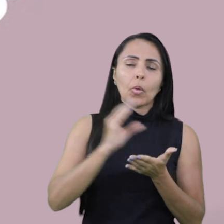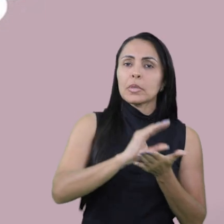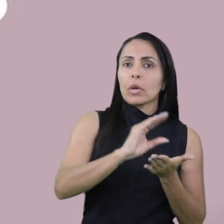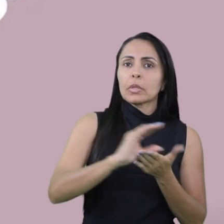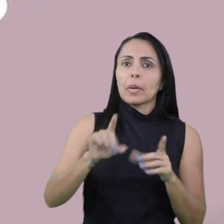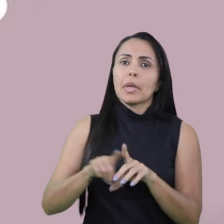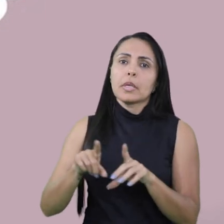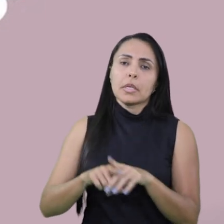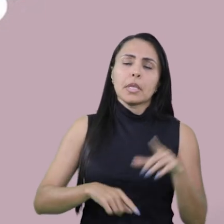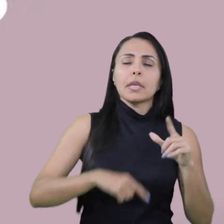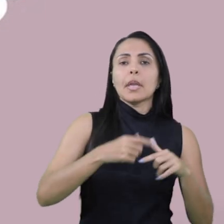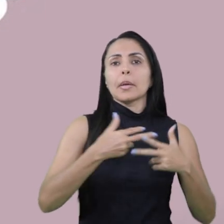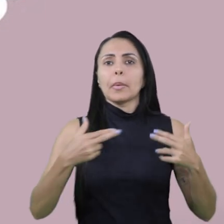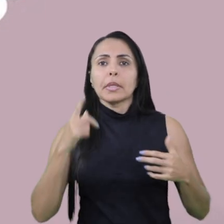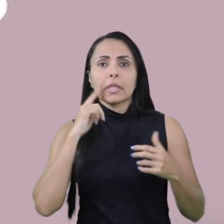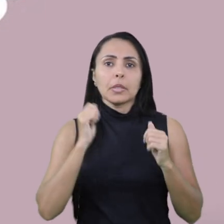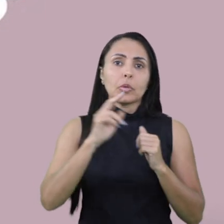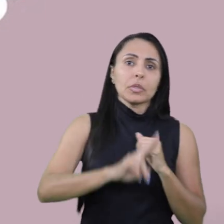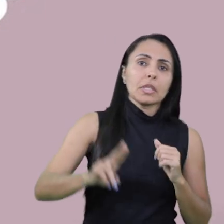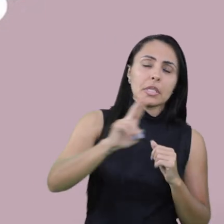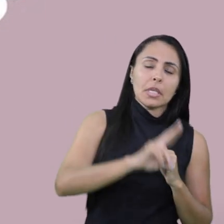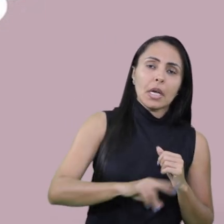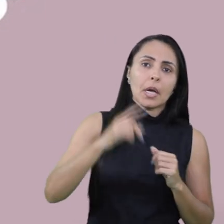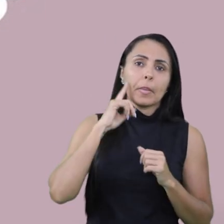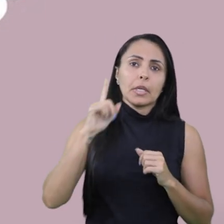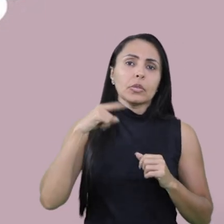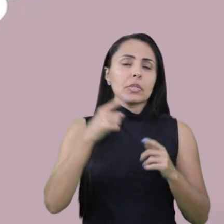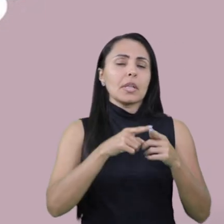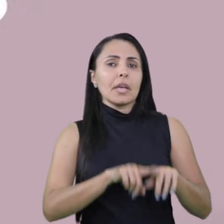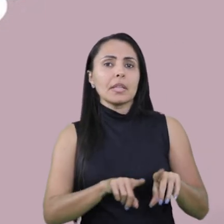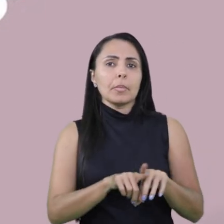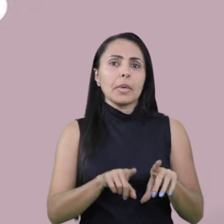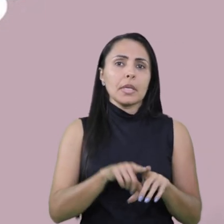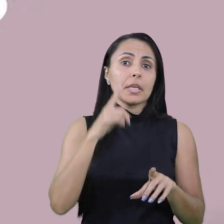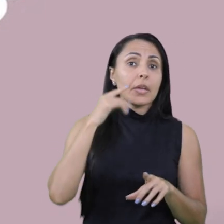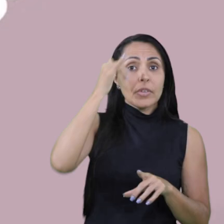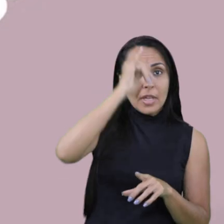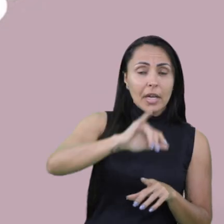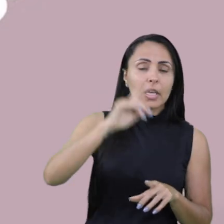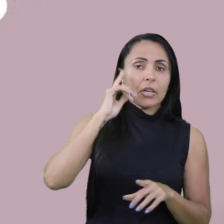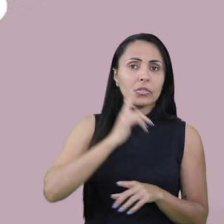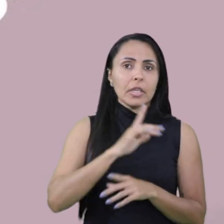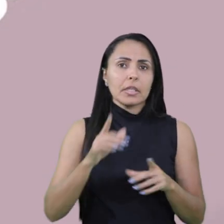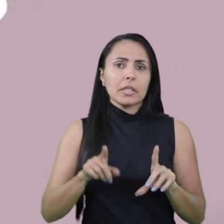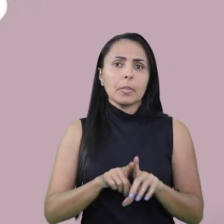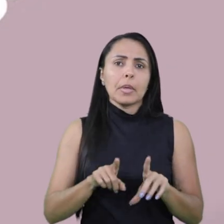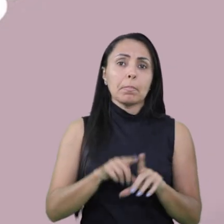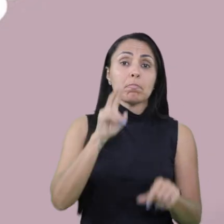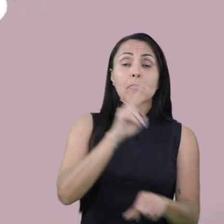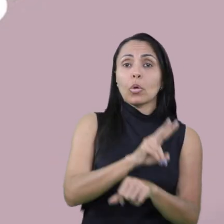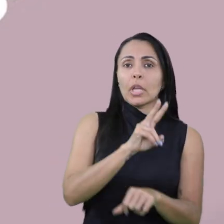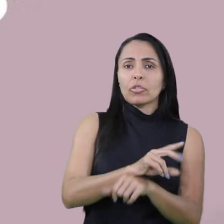e de equipamentos que a gente pode utilizar para nos aliar, né, e evitar que a gente se acidente, protegendo a